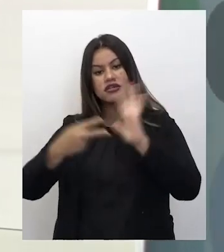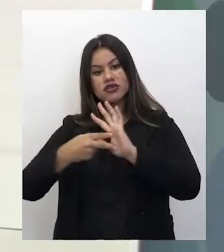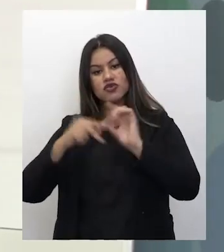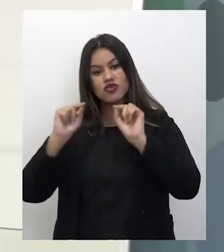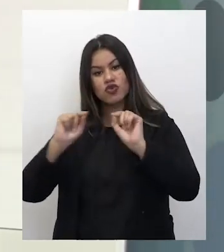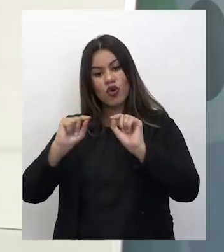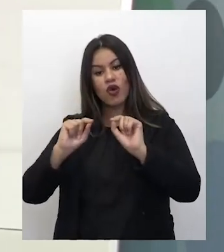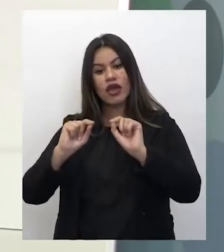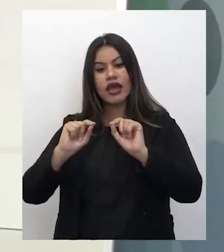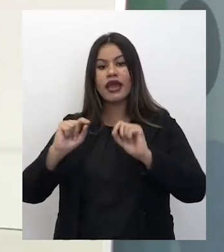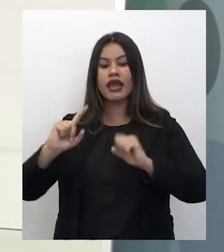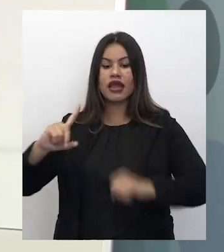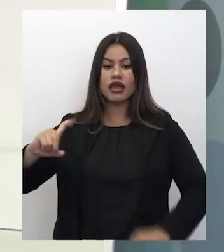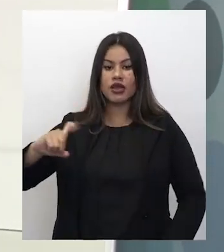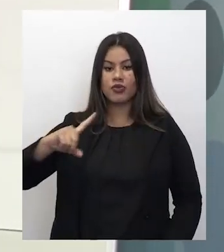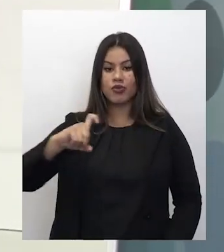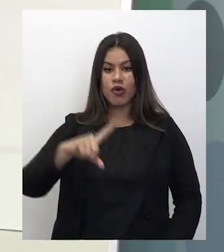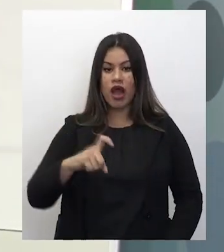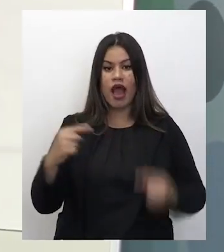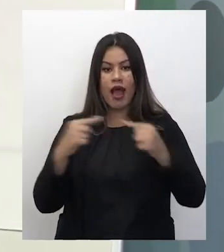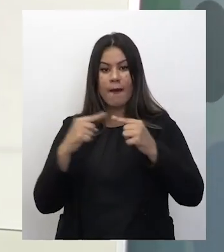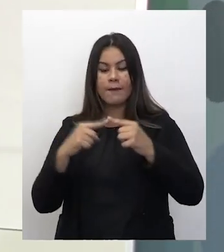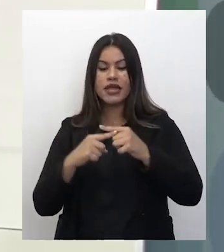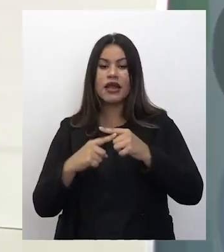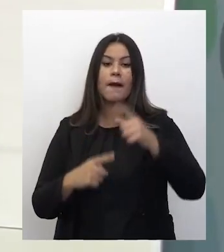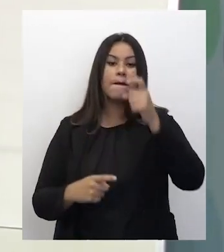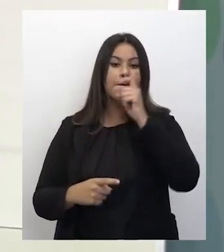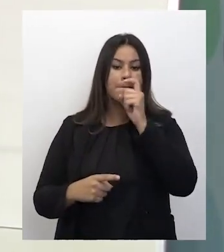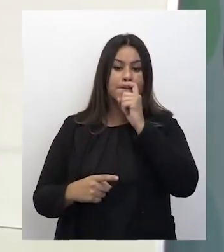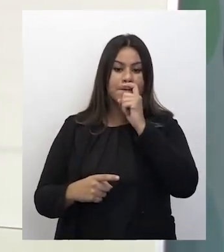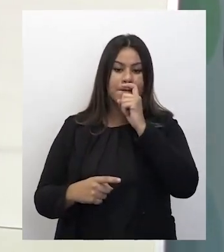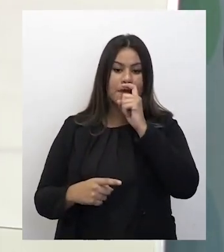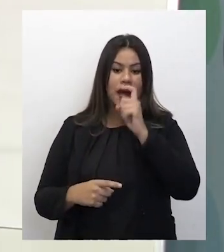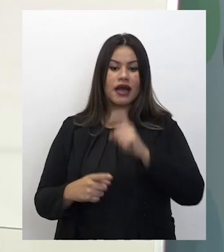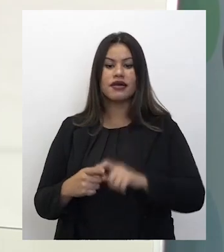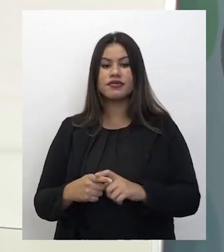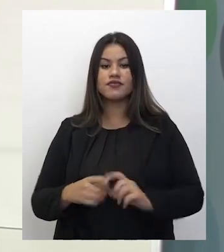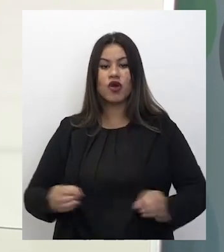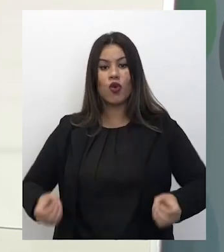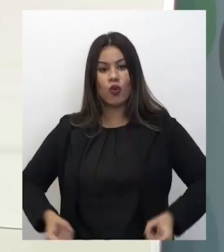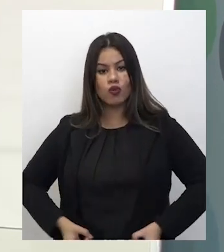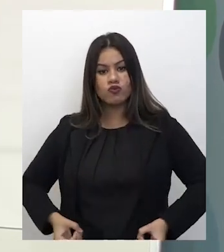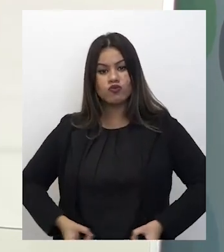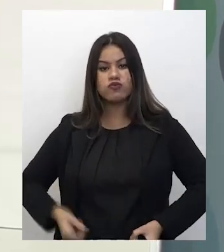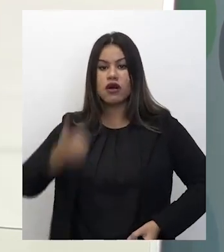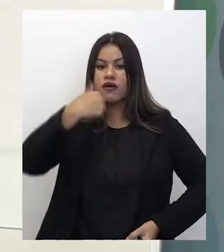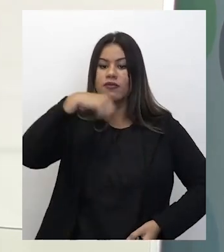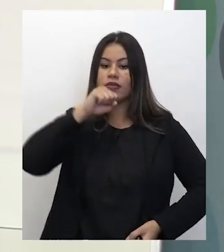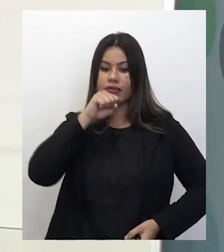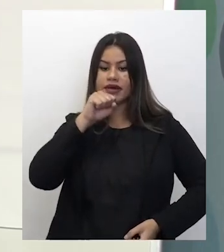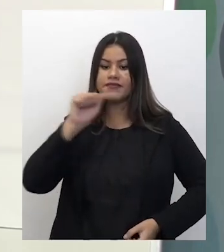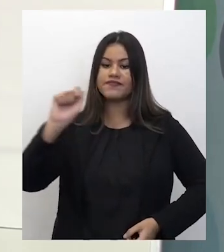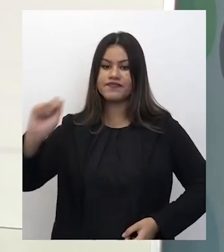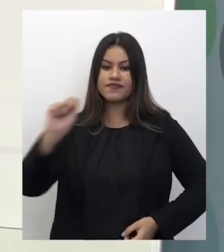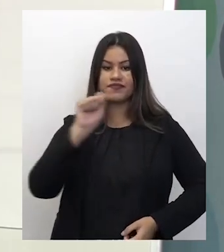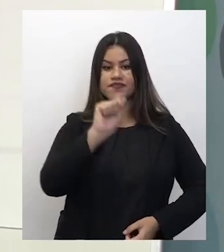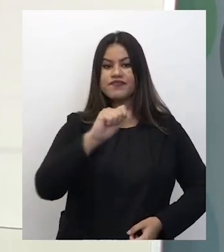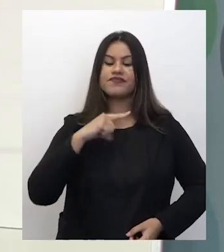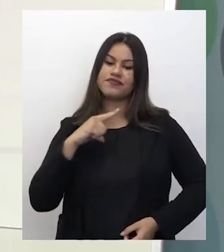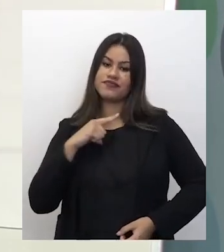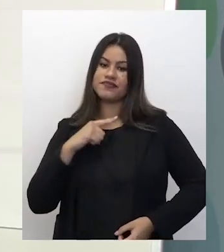o espermatozoide do papai era azão e o óvulo da mamãe era azão para essa